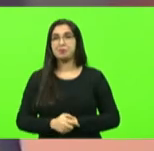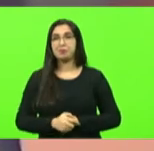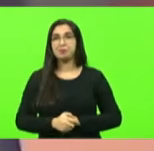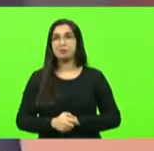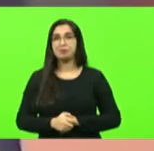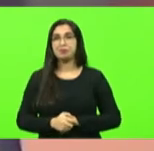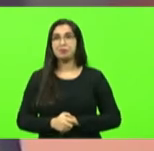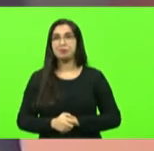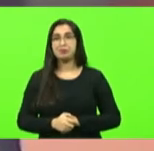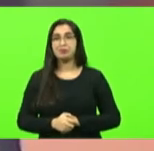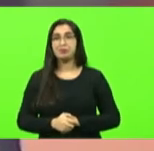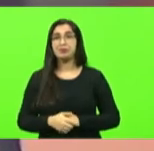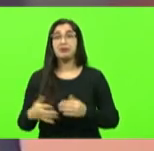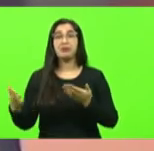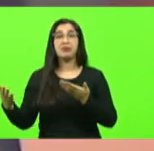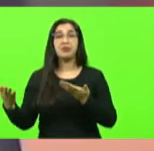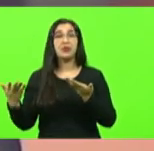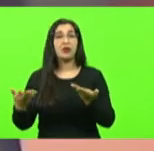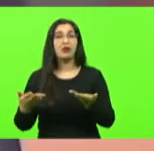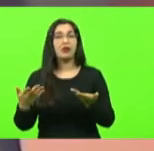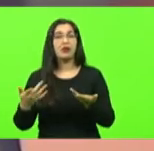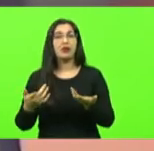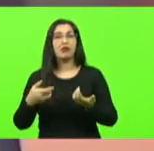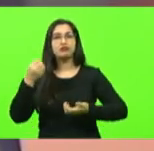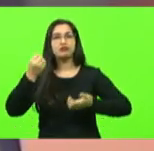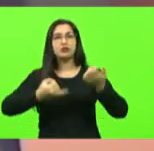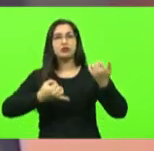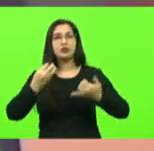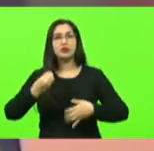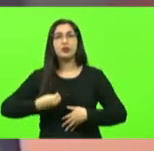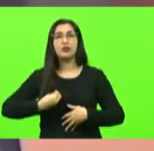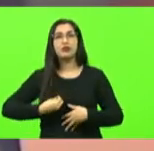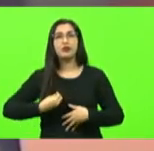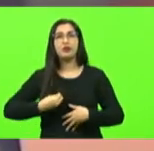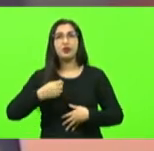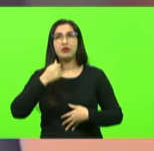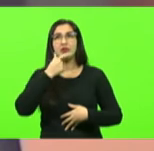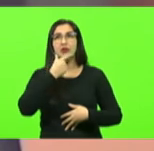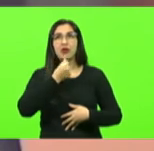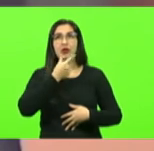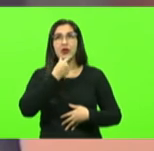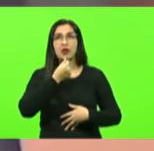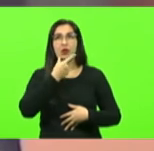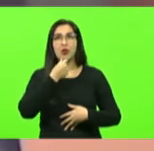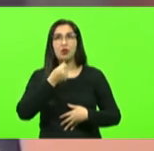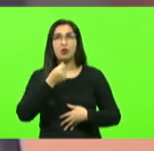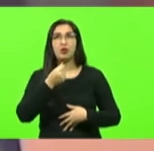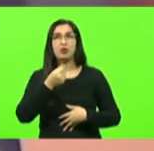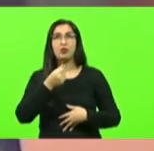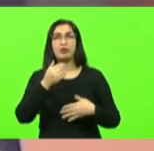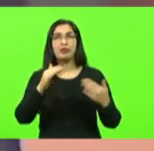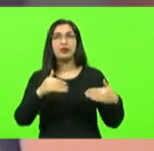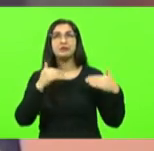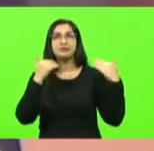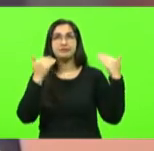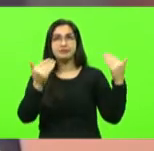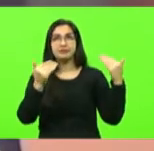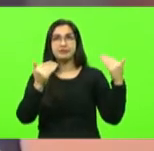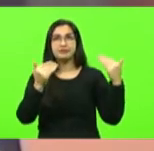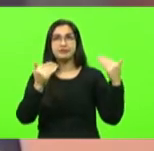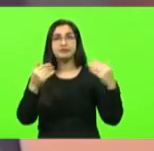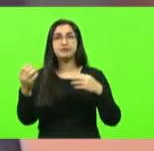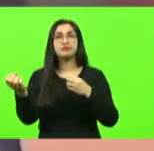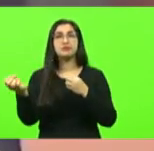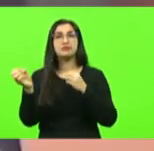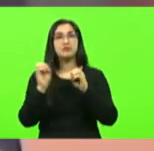que trouxe a figura sempre viva e presente do nosso grande mestre e